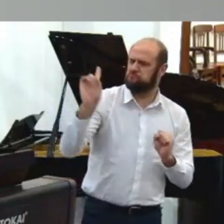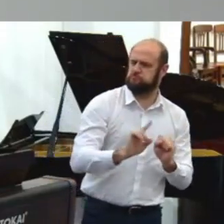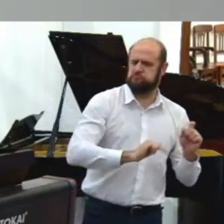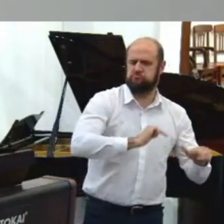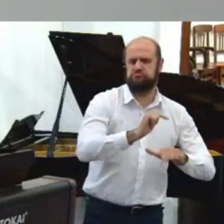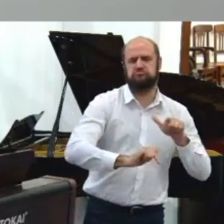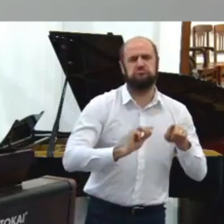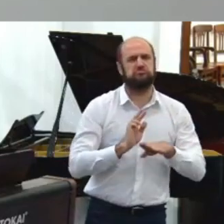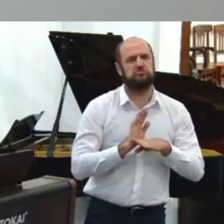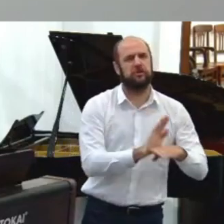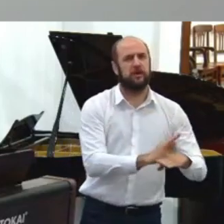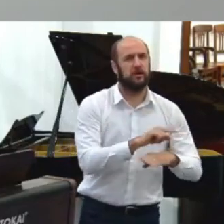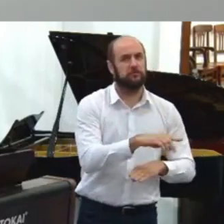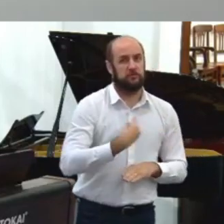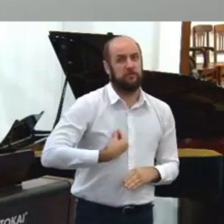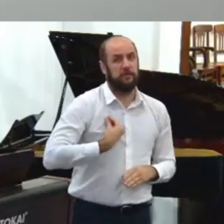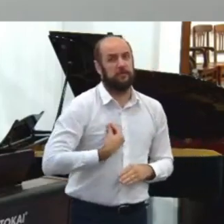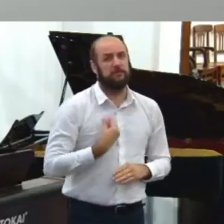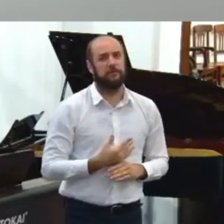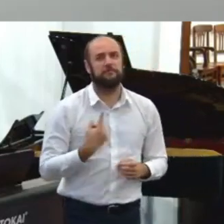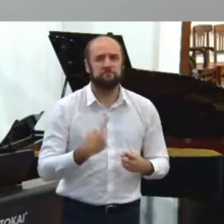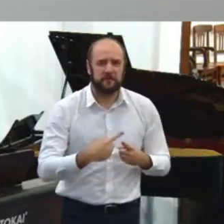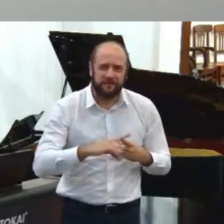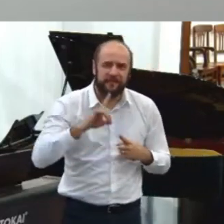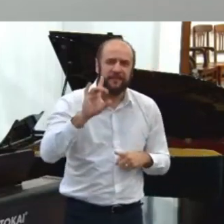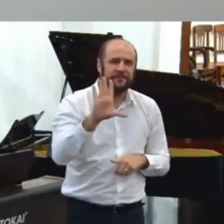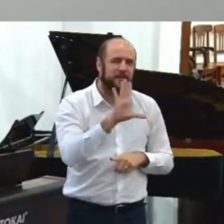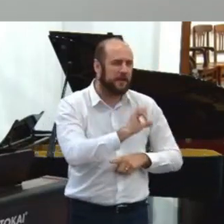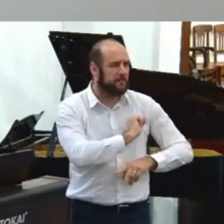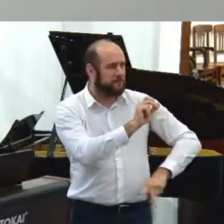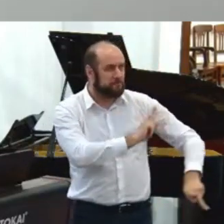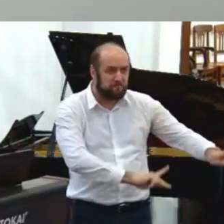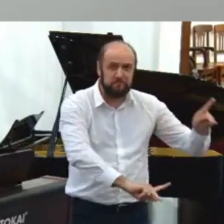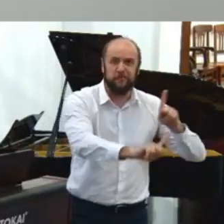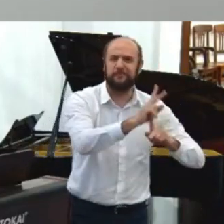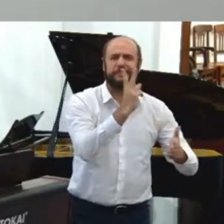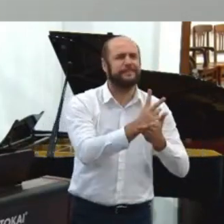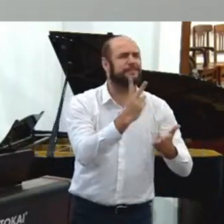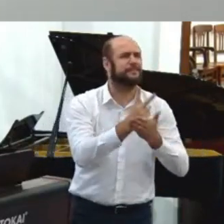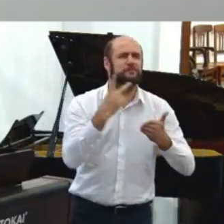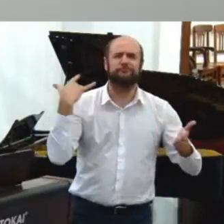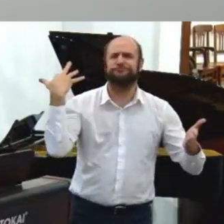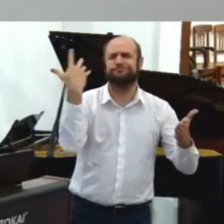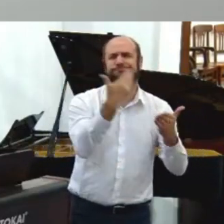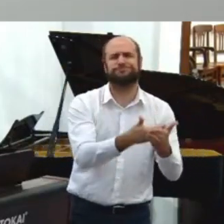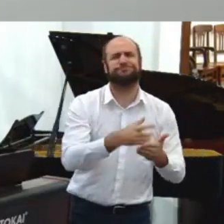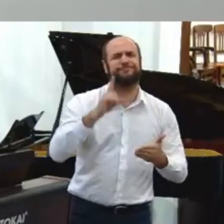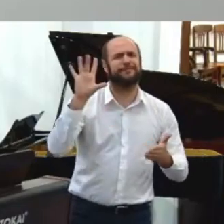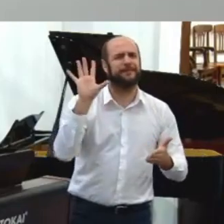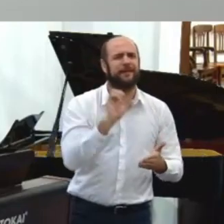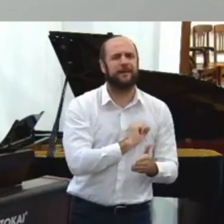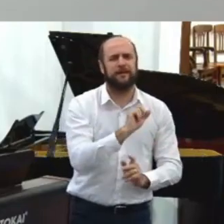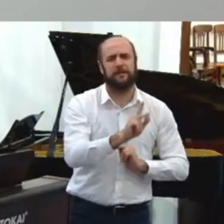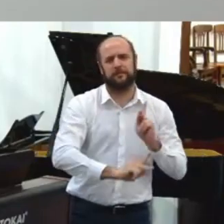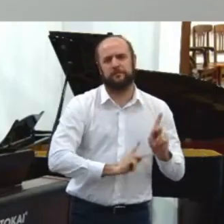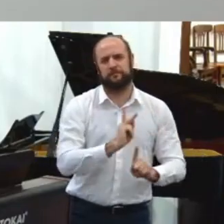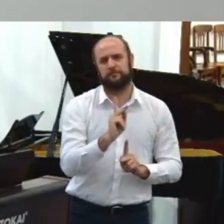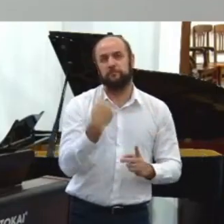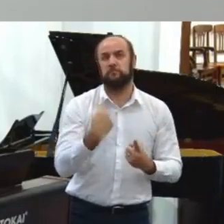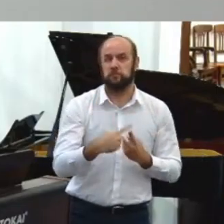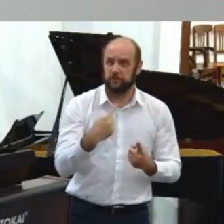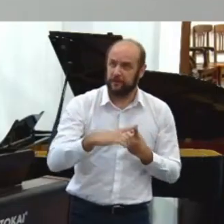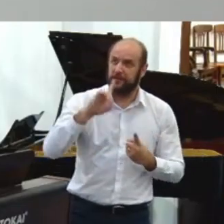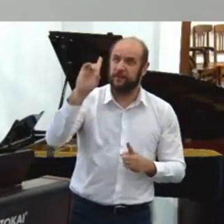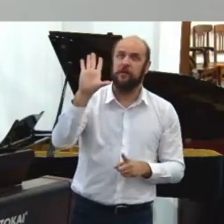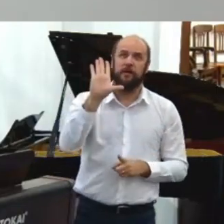Deus em favor dele, porque Deus amava o seu povo, sempre amou o seu povo. E por causa do amor